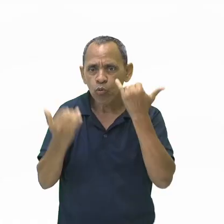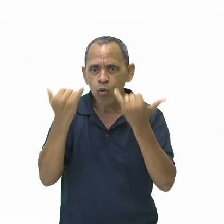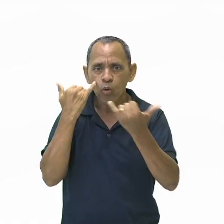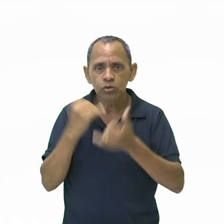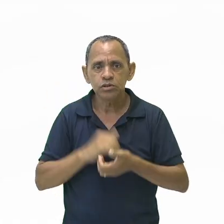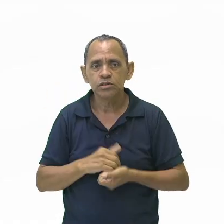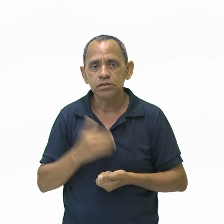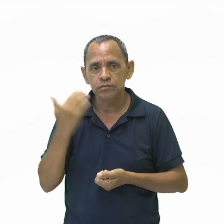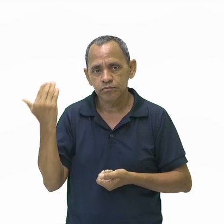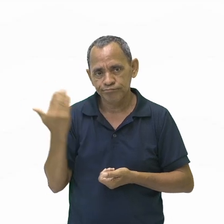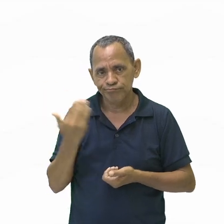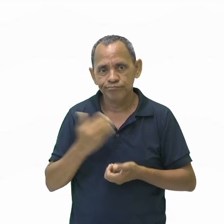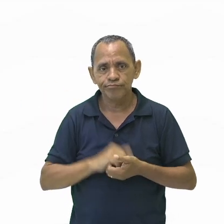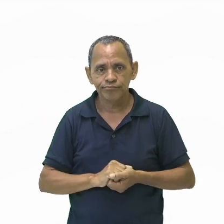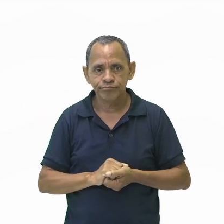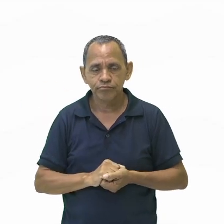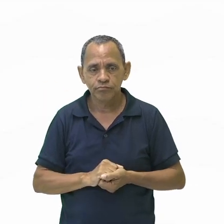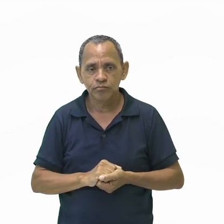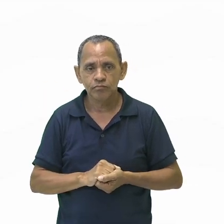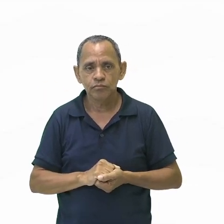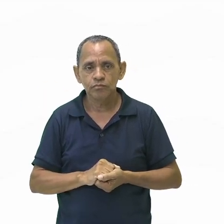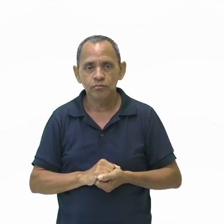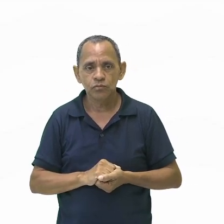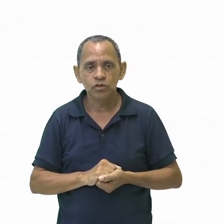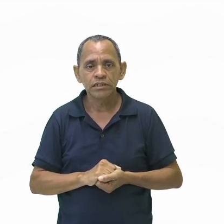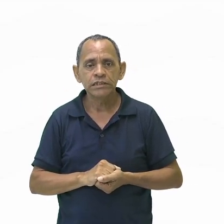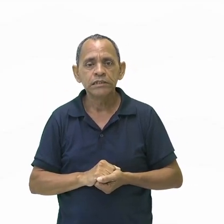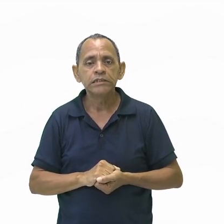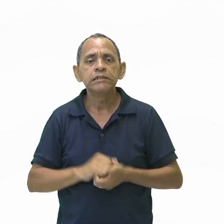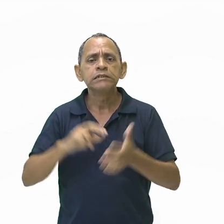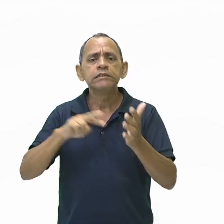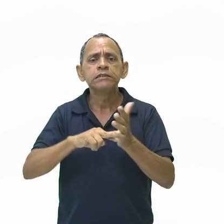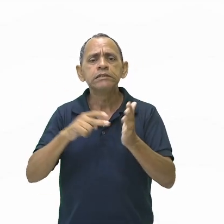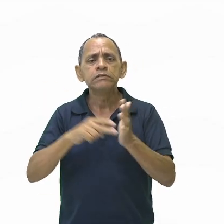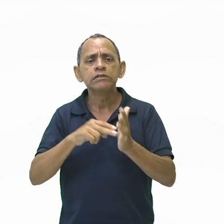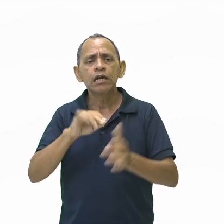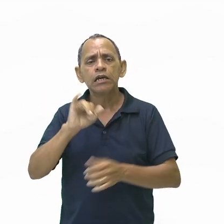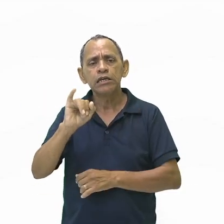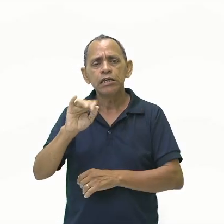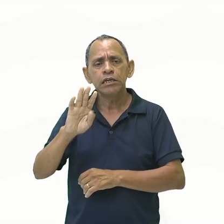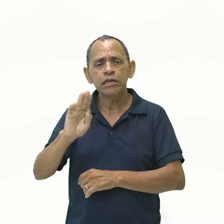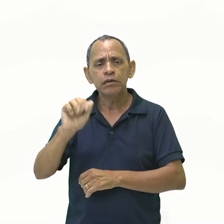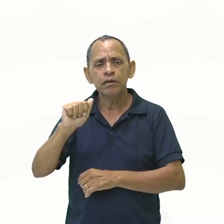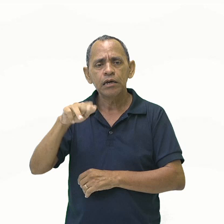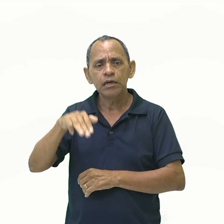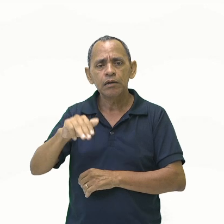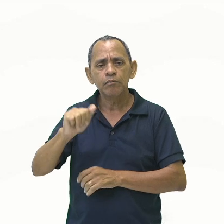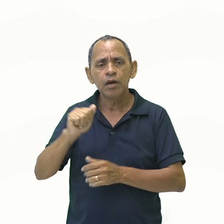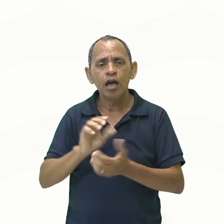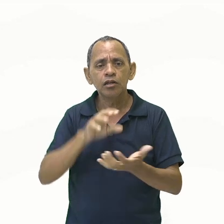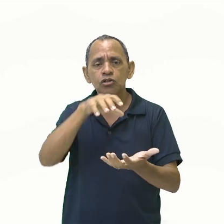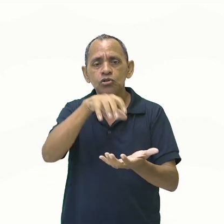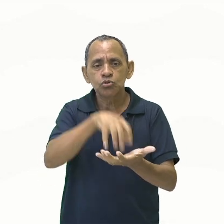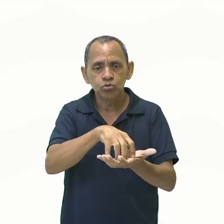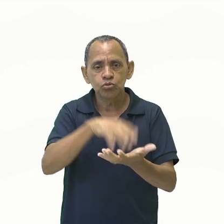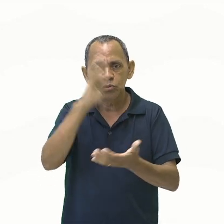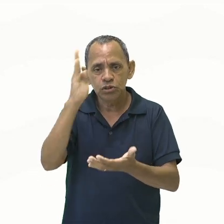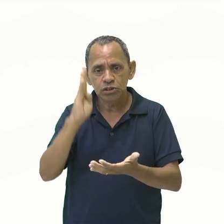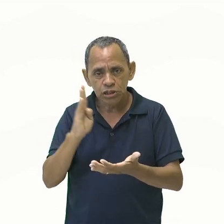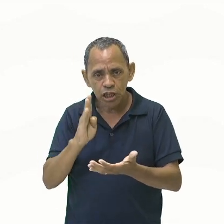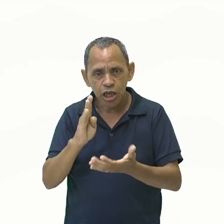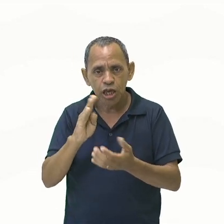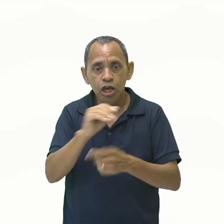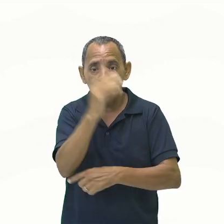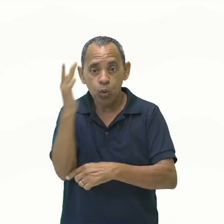IBAMA, a começar com o significado dessa sigla, tá? A sigla IBAMA significa Instituto Brasileiro do Meio Ambiente e dos